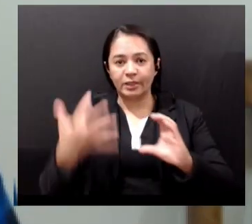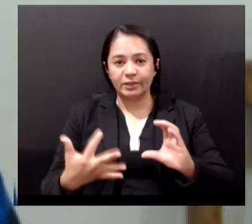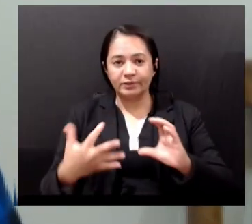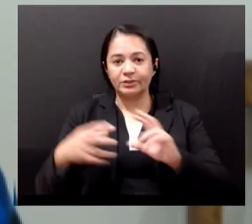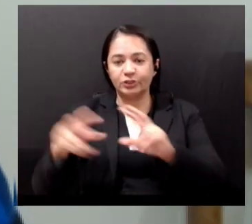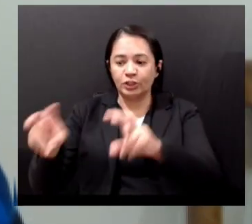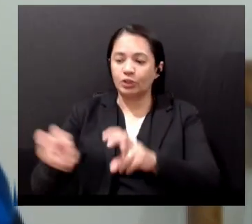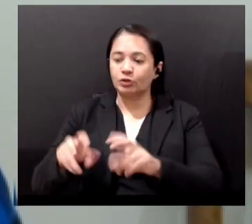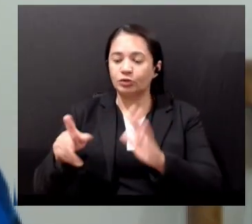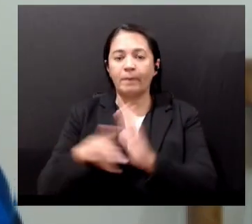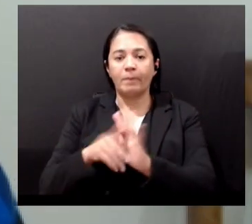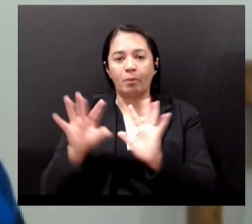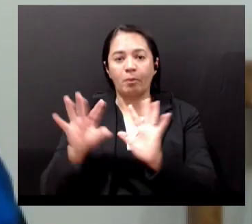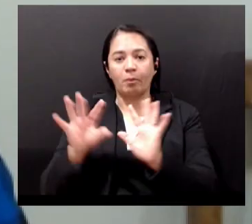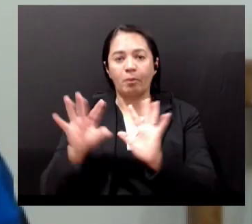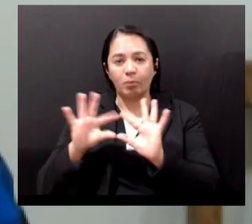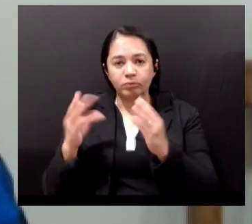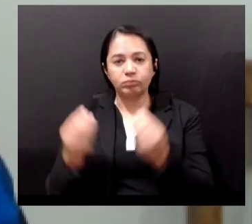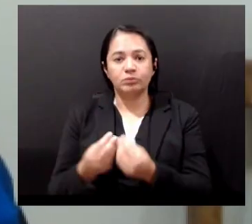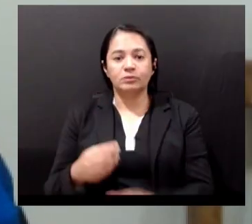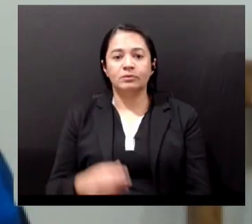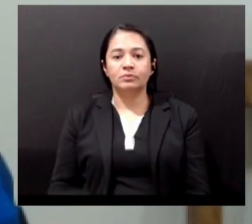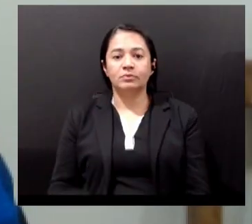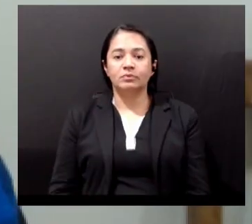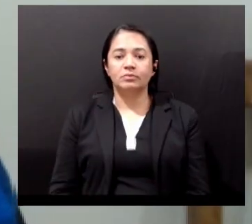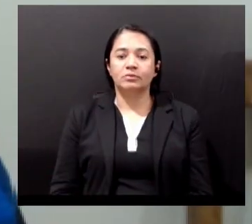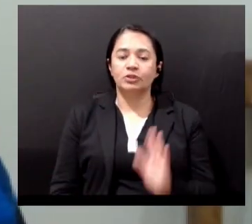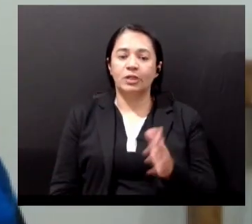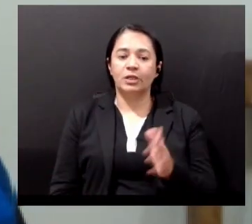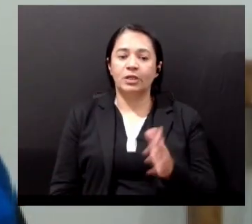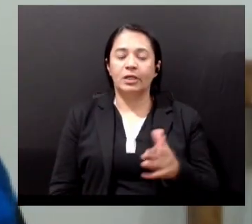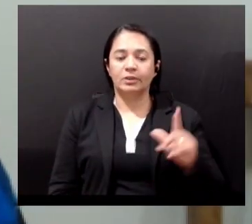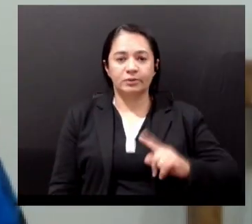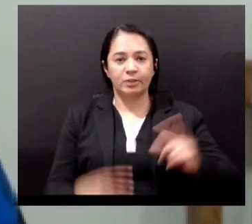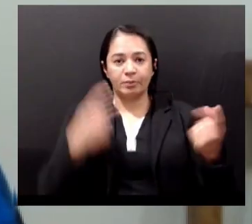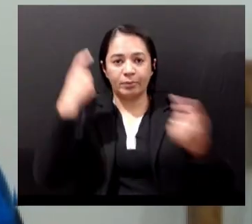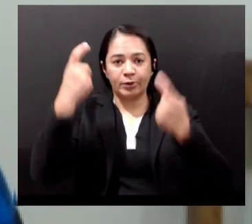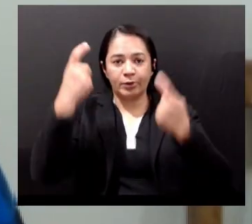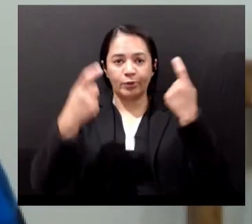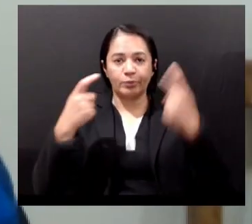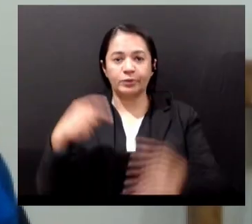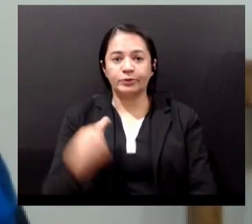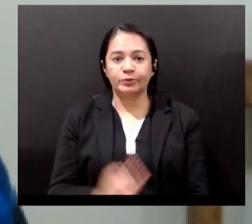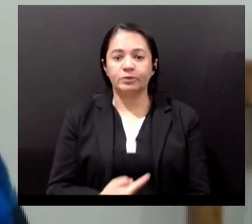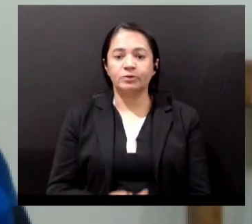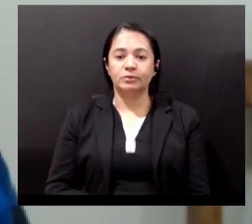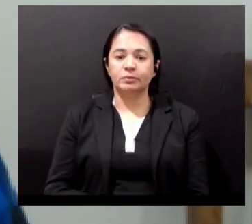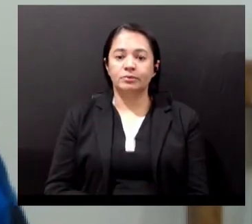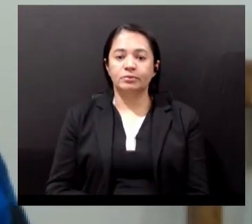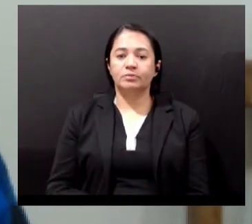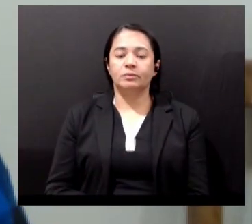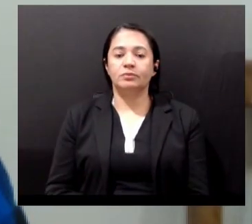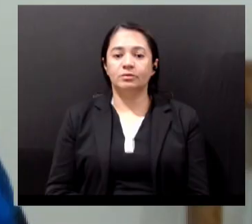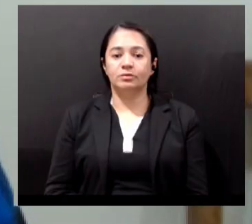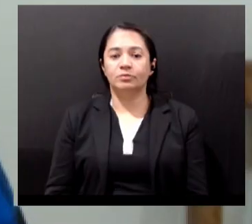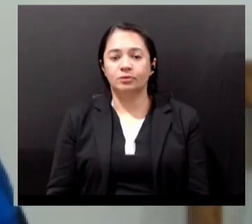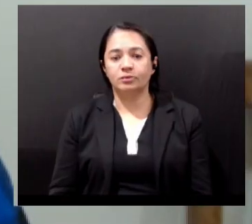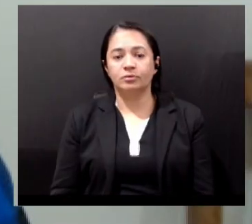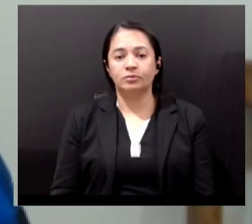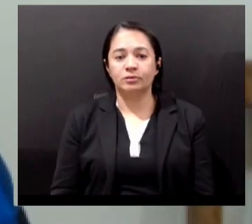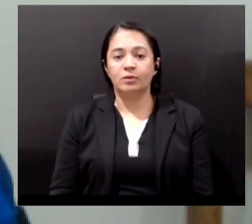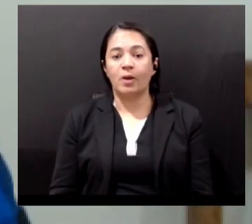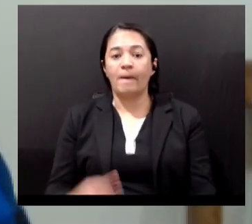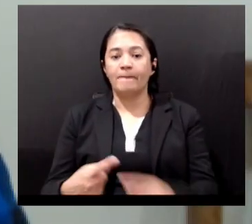de agricultura familiar. Então existe essa nossa preocupação de que a sucessão não